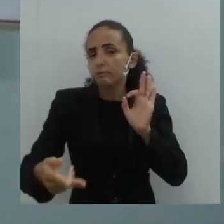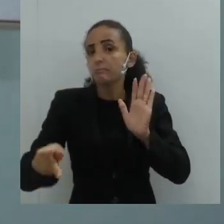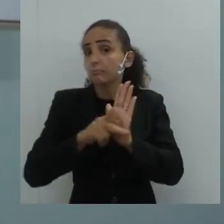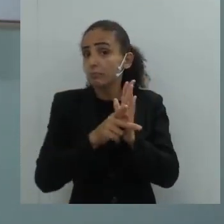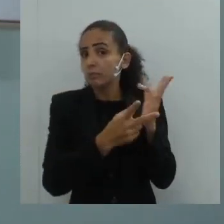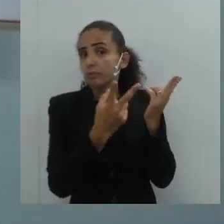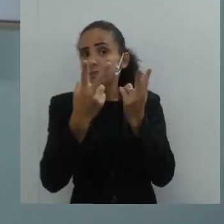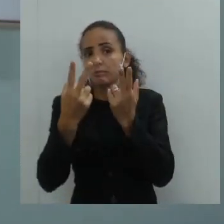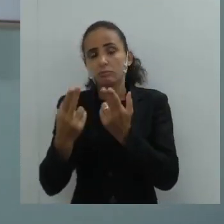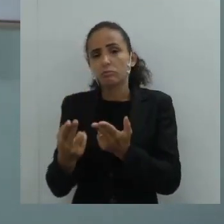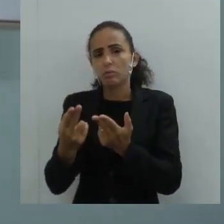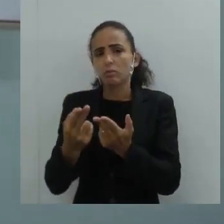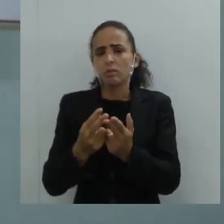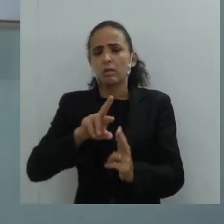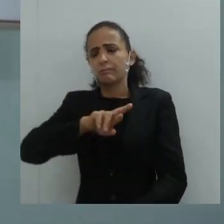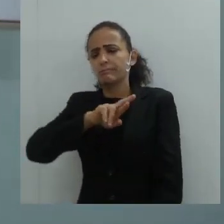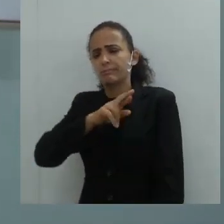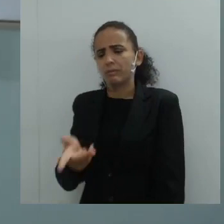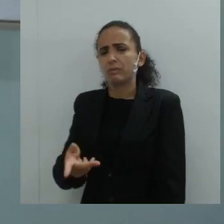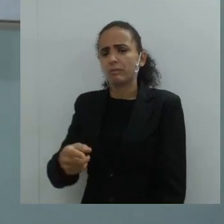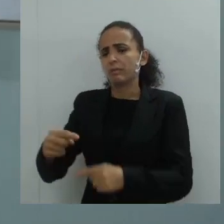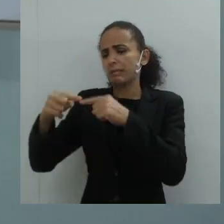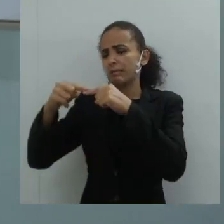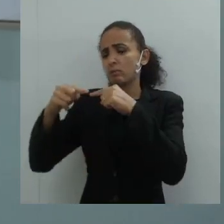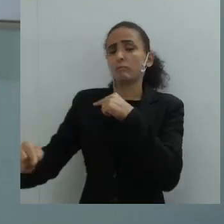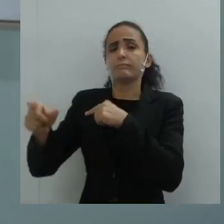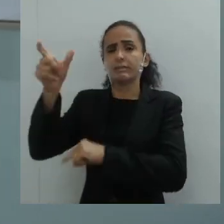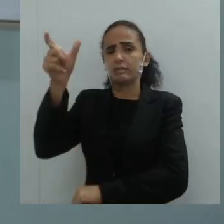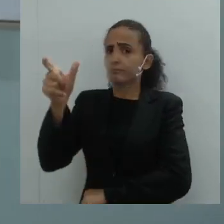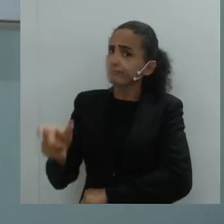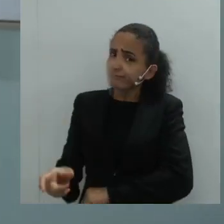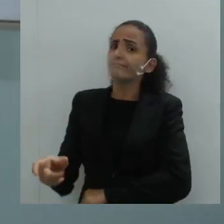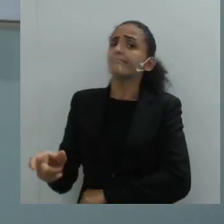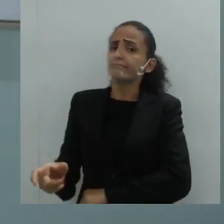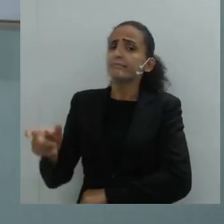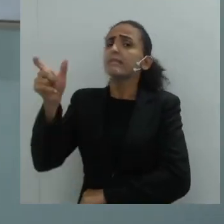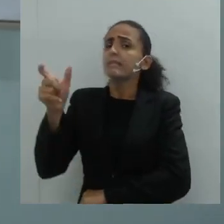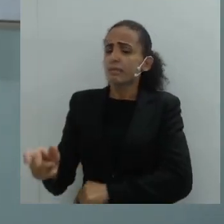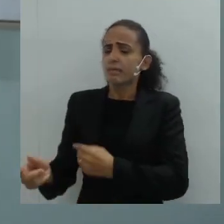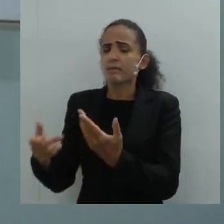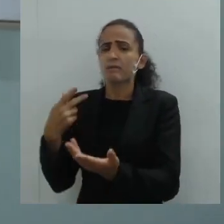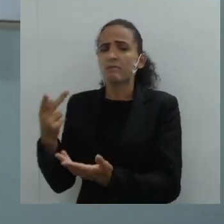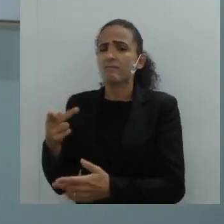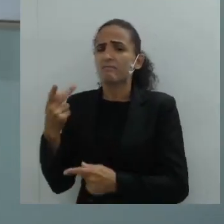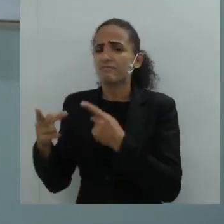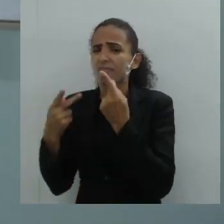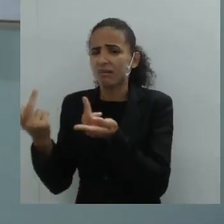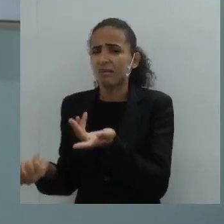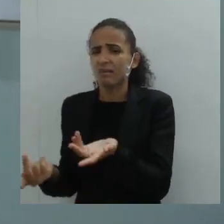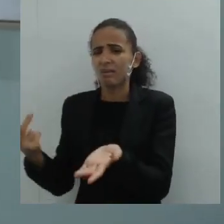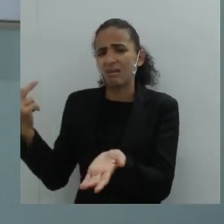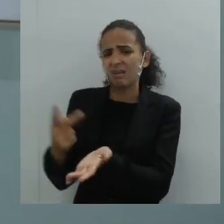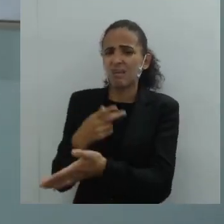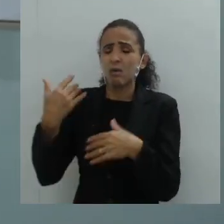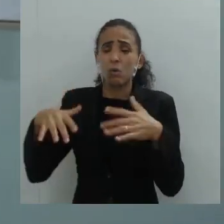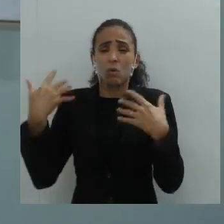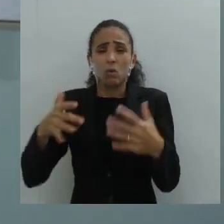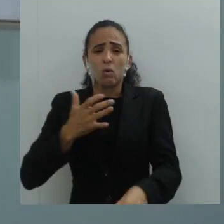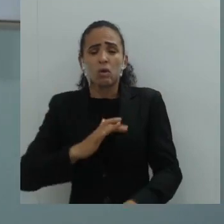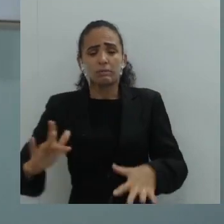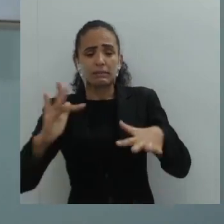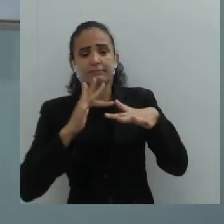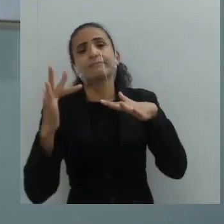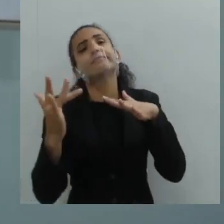mesmo tempo, sendo contra ao discurso de ódio, que muitas vezes ele aparece onde? Nas